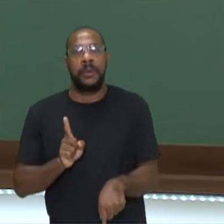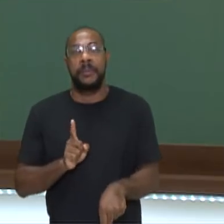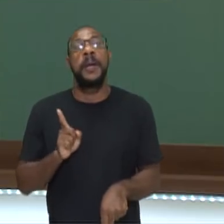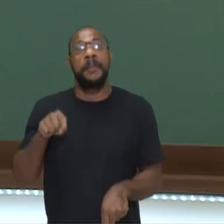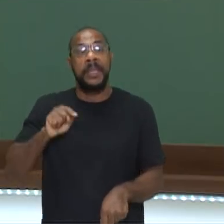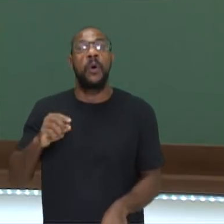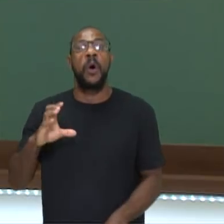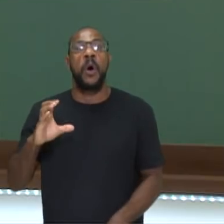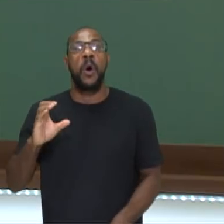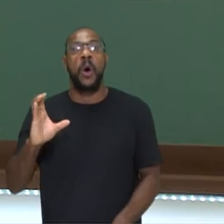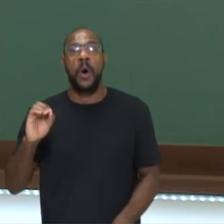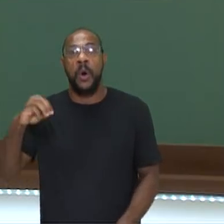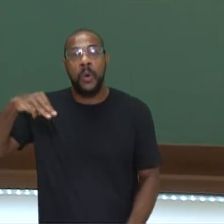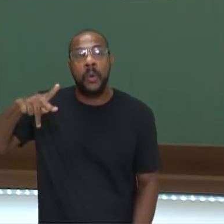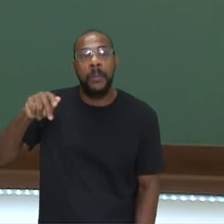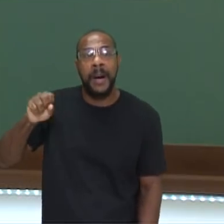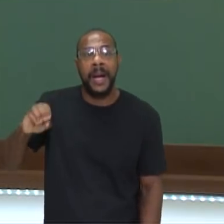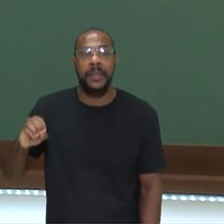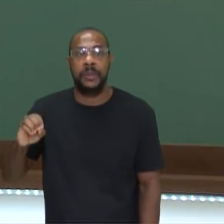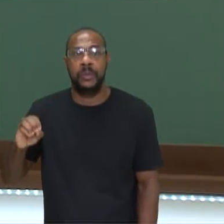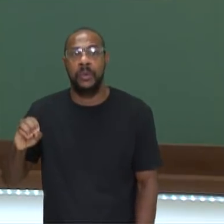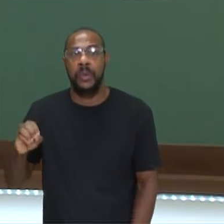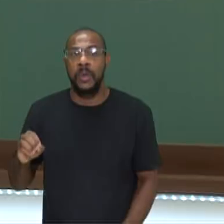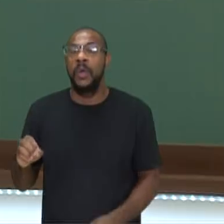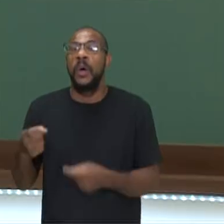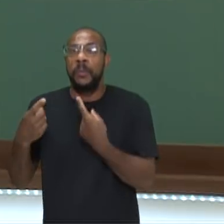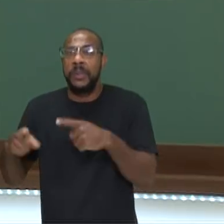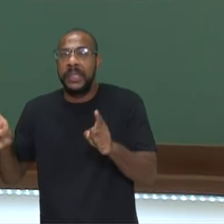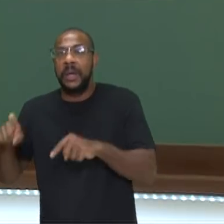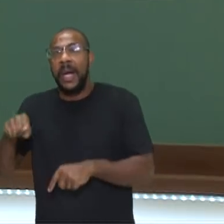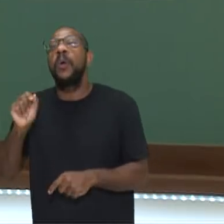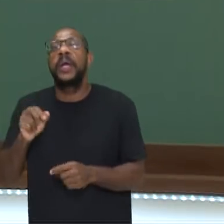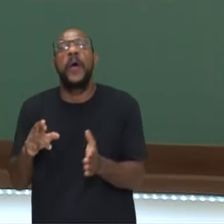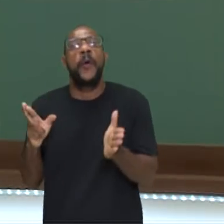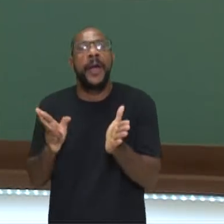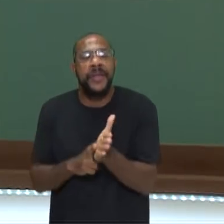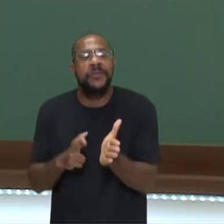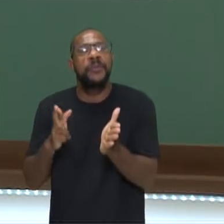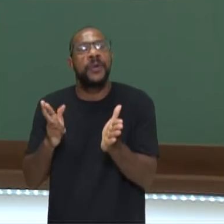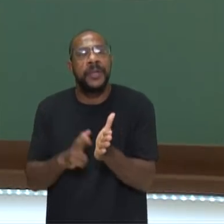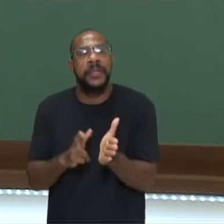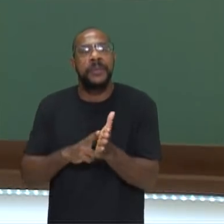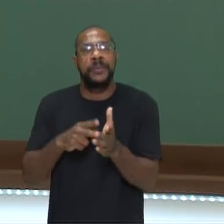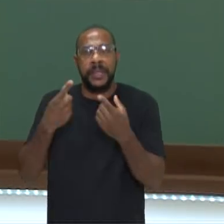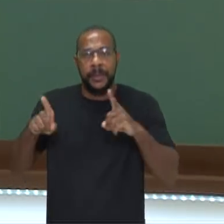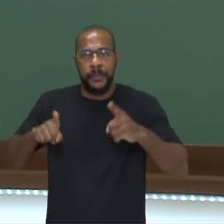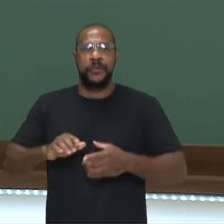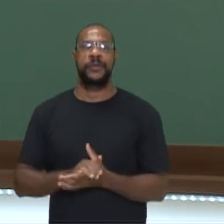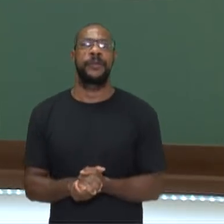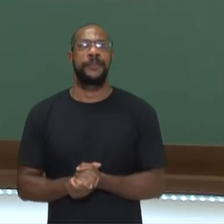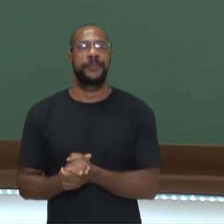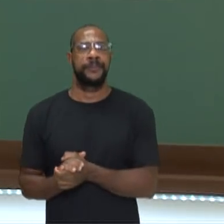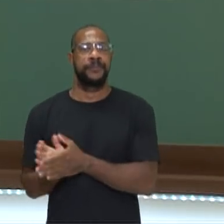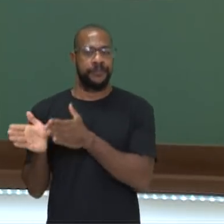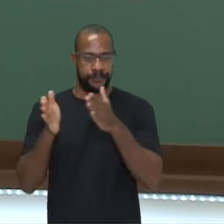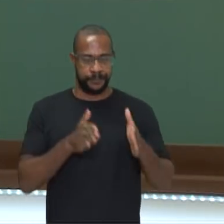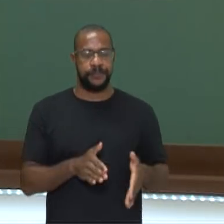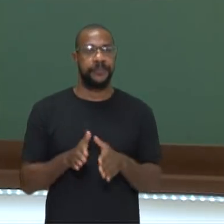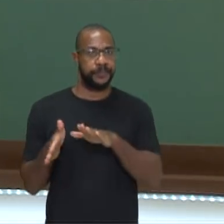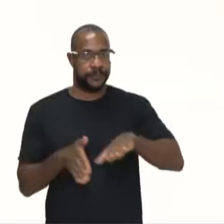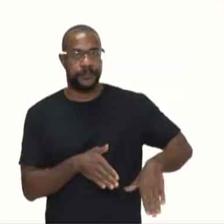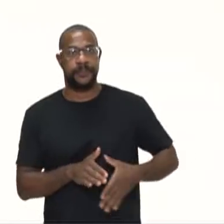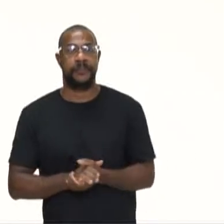compasso musical, né? O ritmo das batidas da música. Continuando então. O tempo